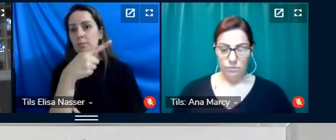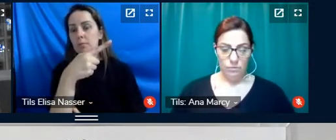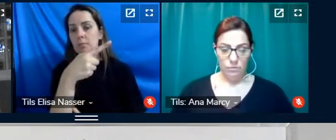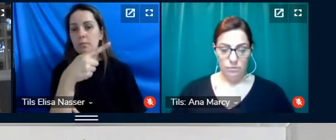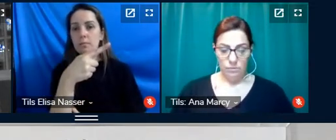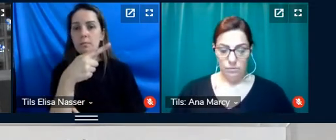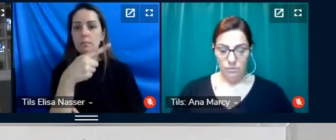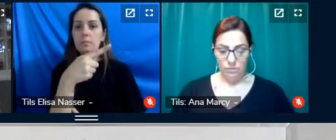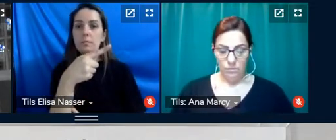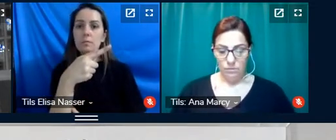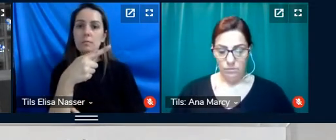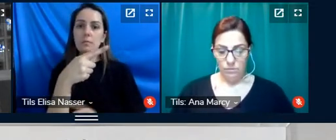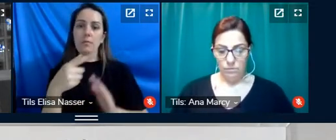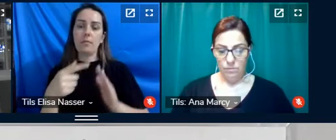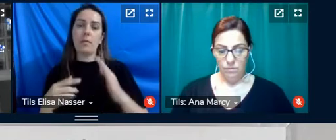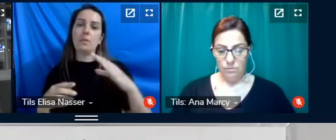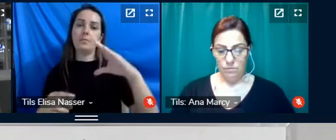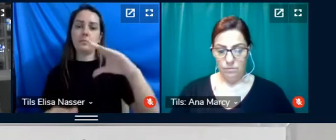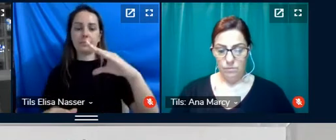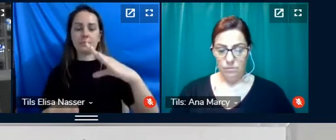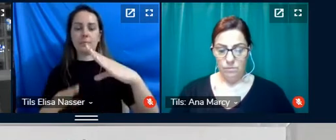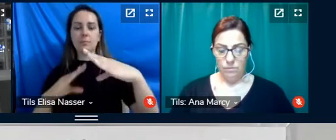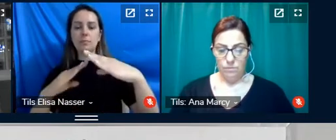aqui está